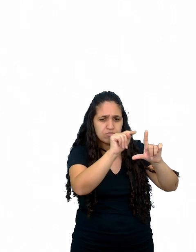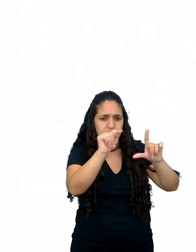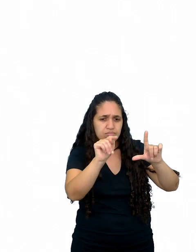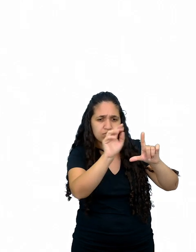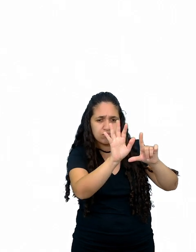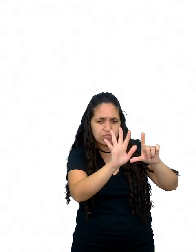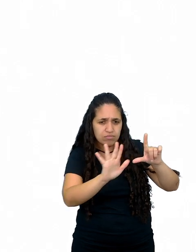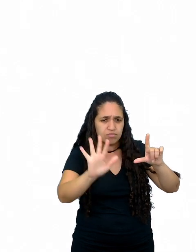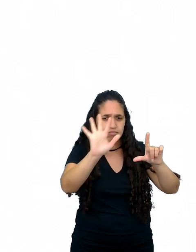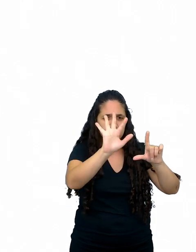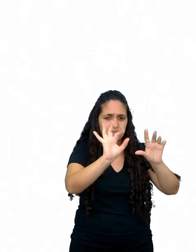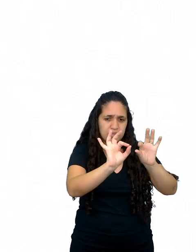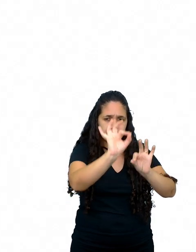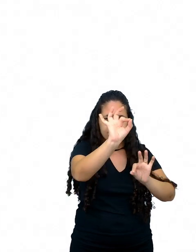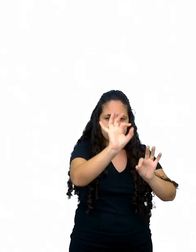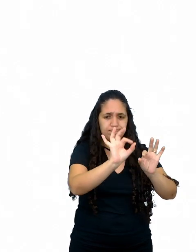eles.